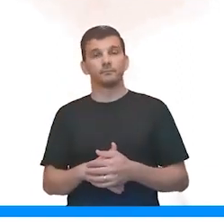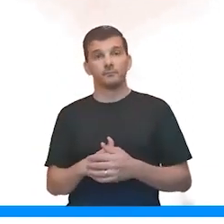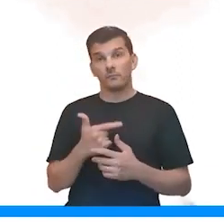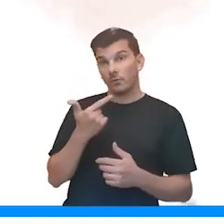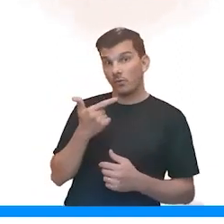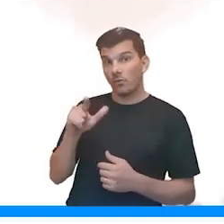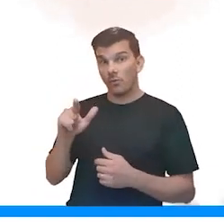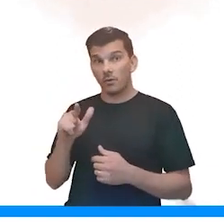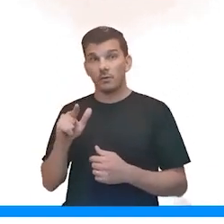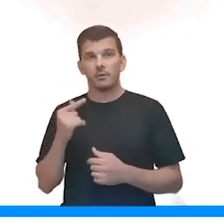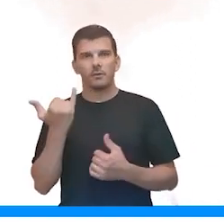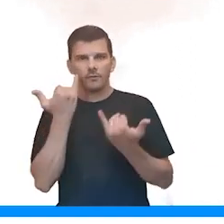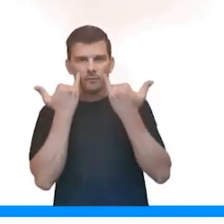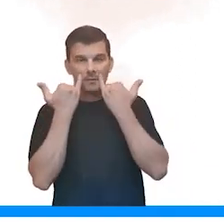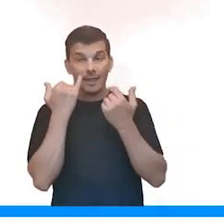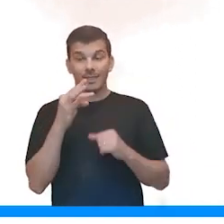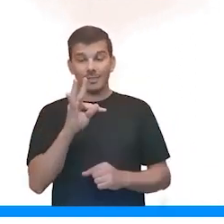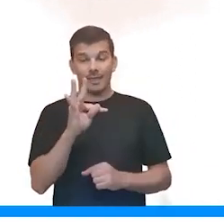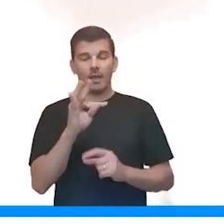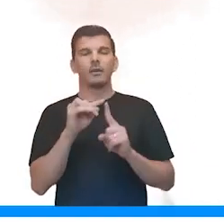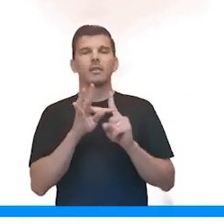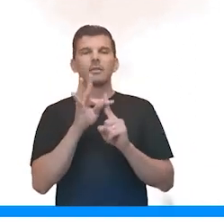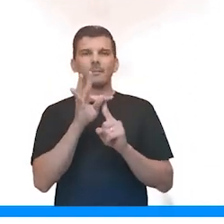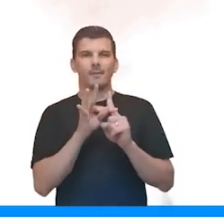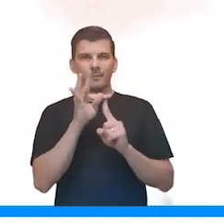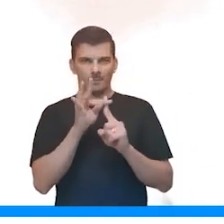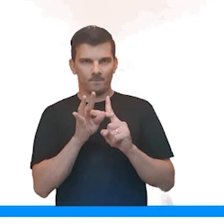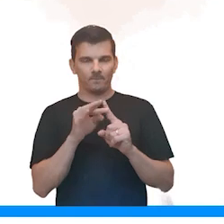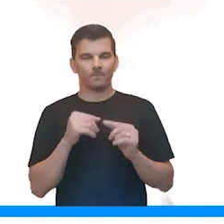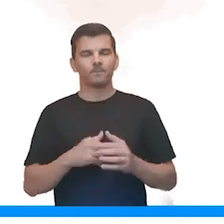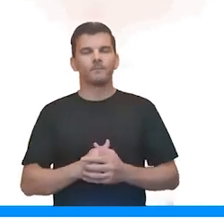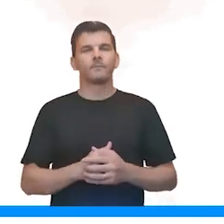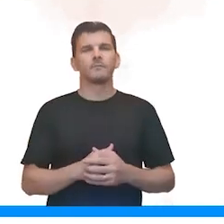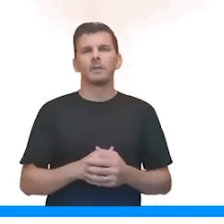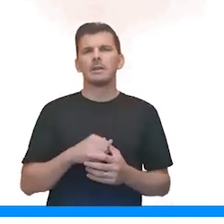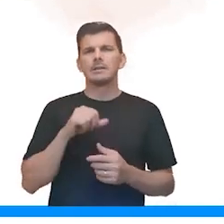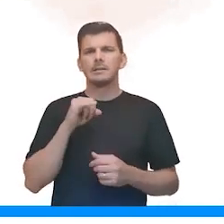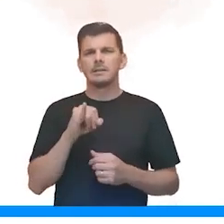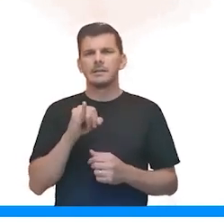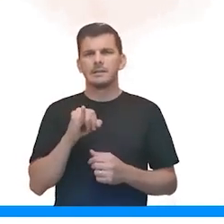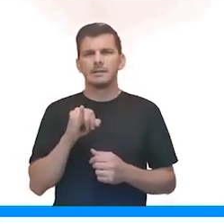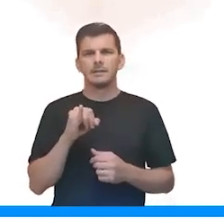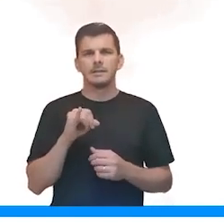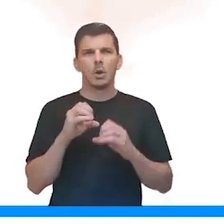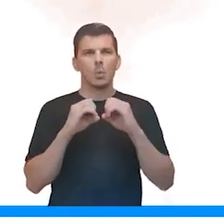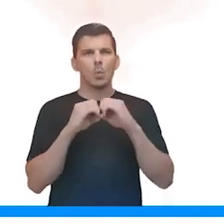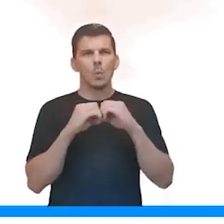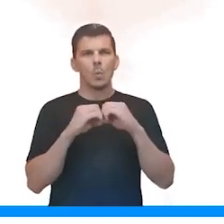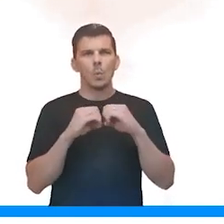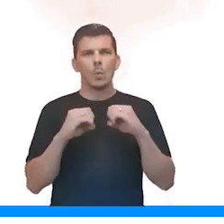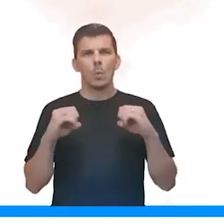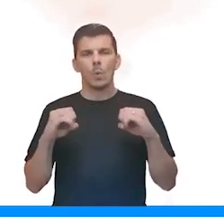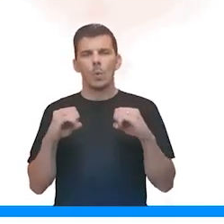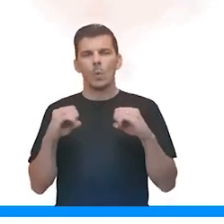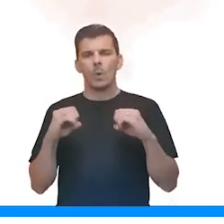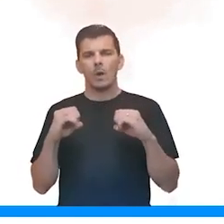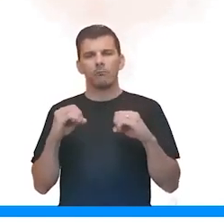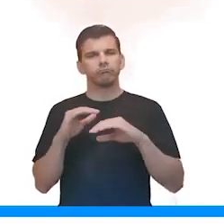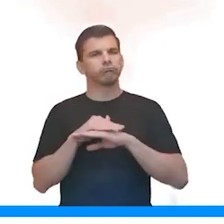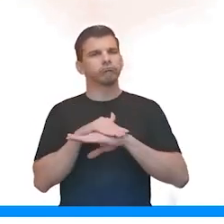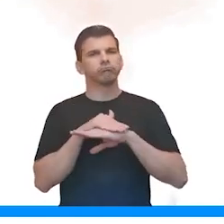da constante de térmica, e o T é a temperatura, então PV é igual a T. Se eu